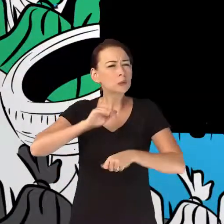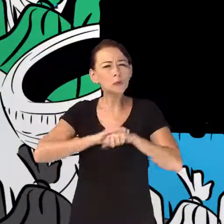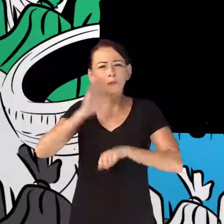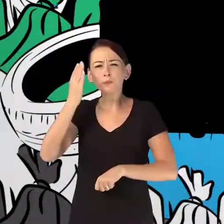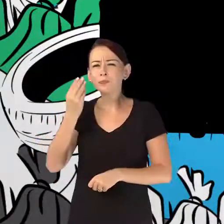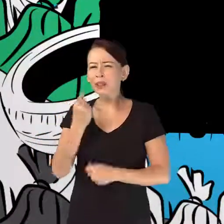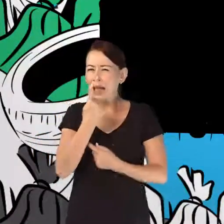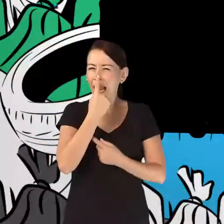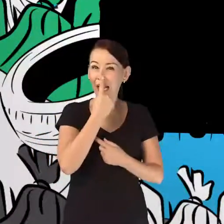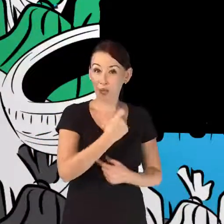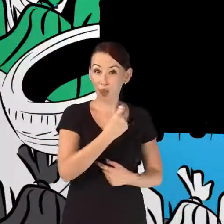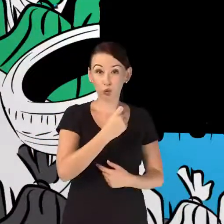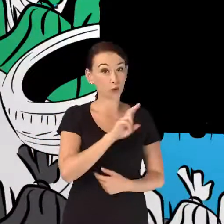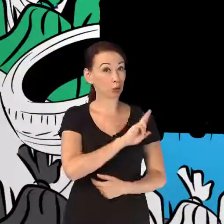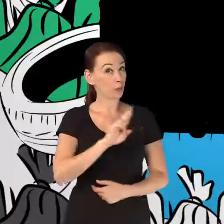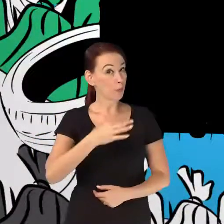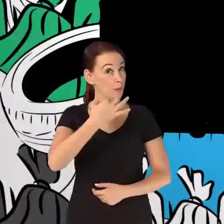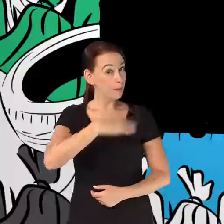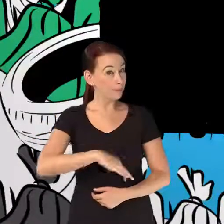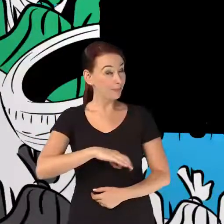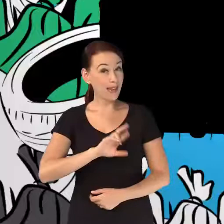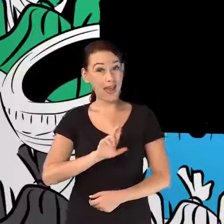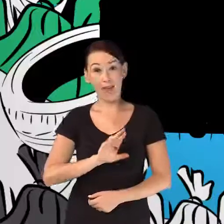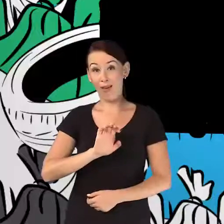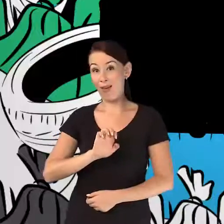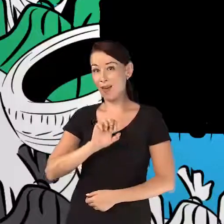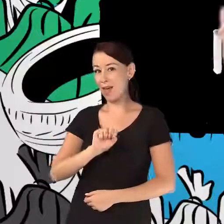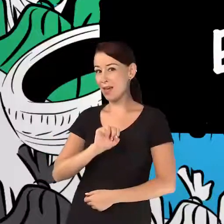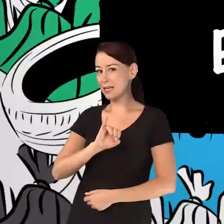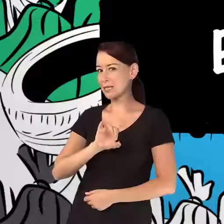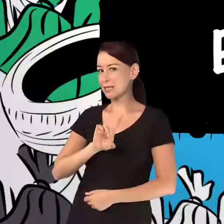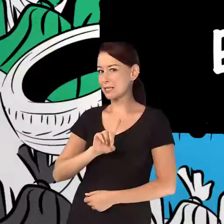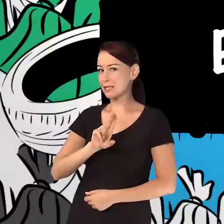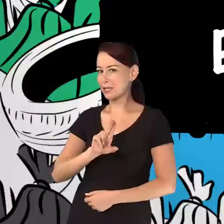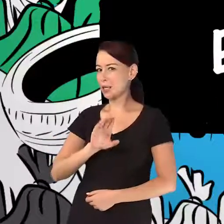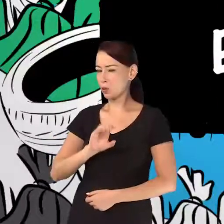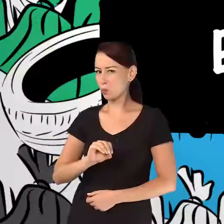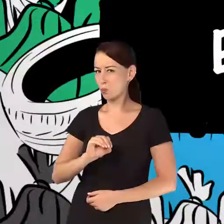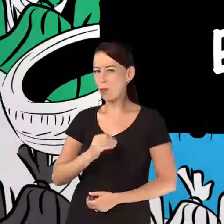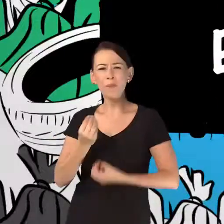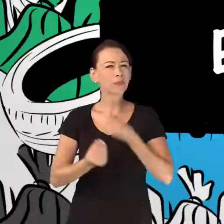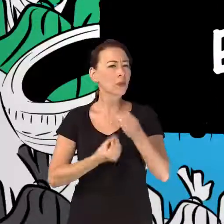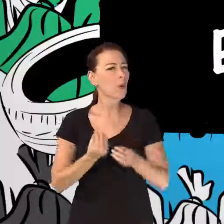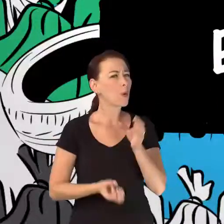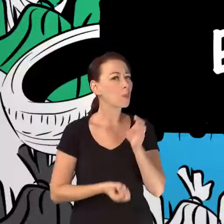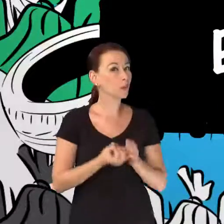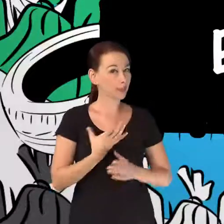que temos tanto lixo? Ops, resíduos. Onde eles nascem?